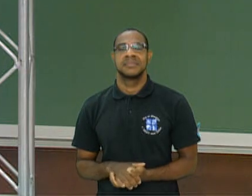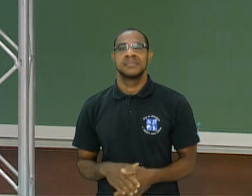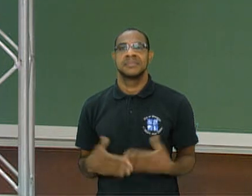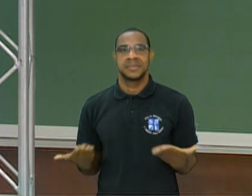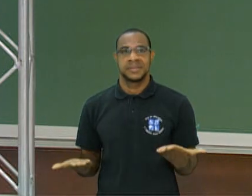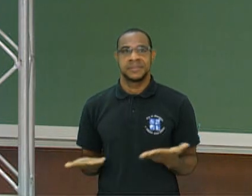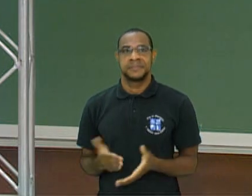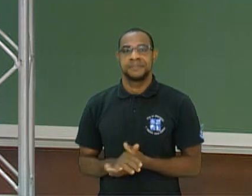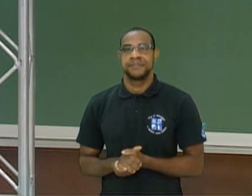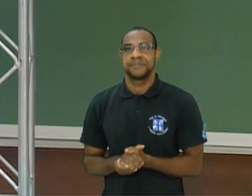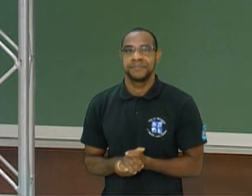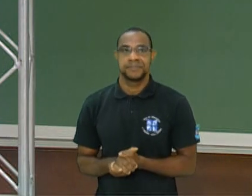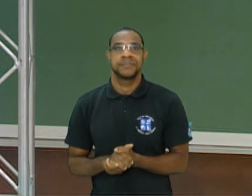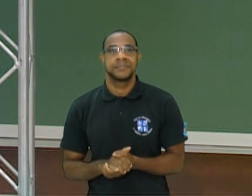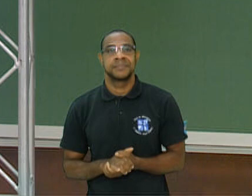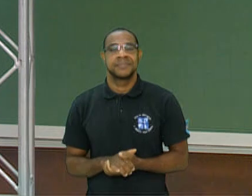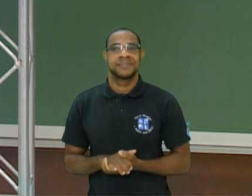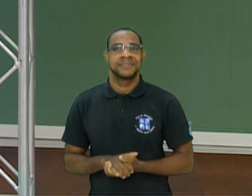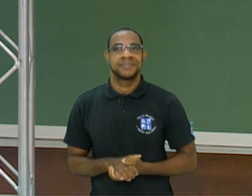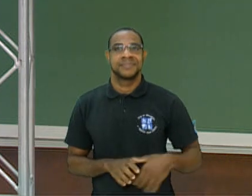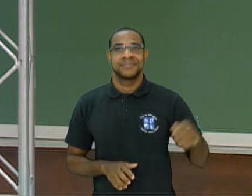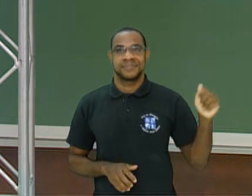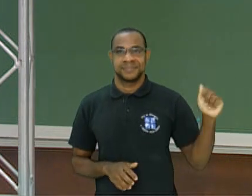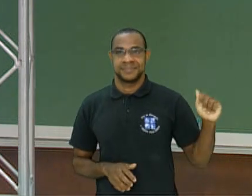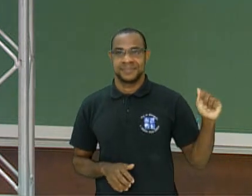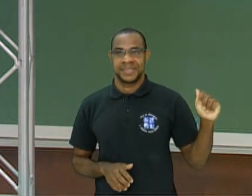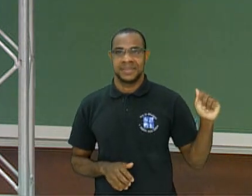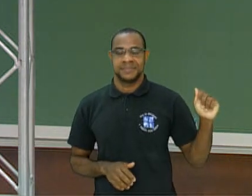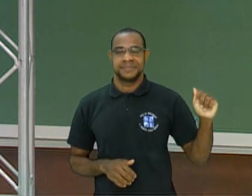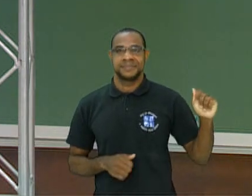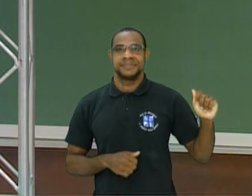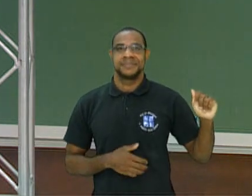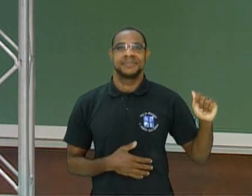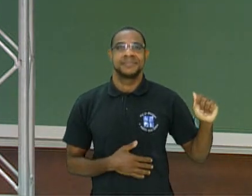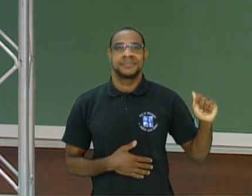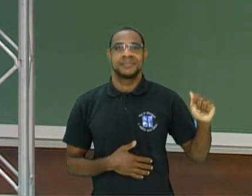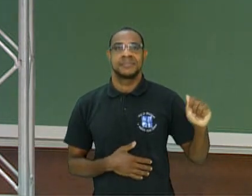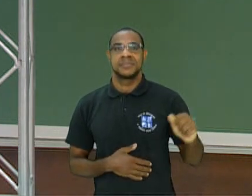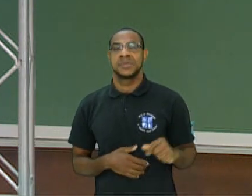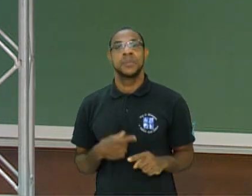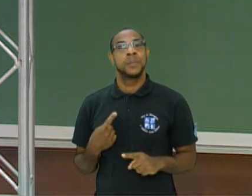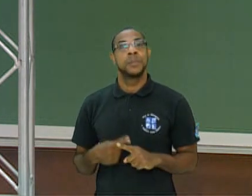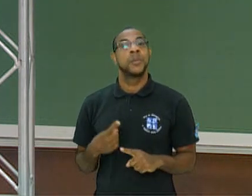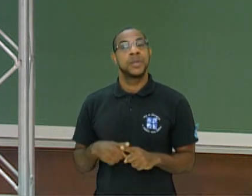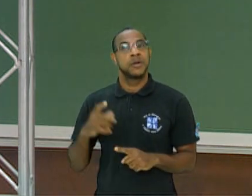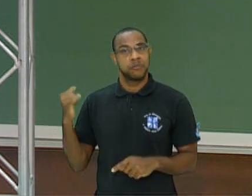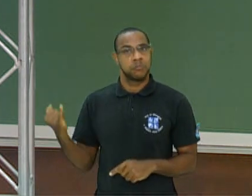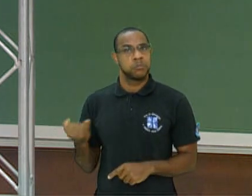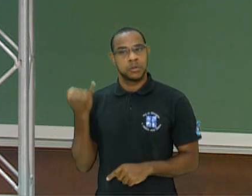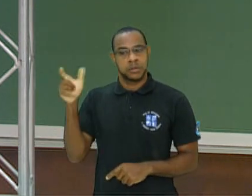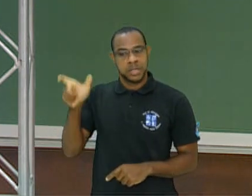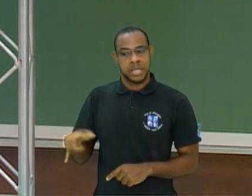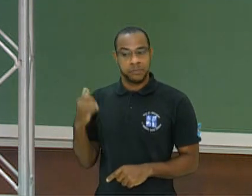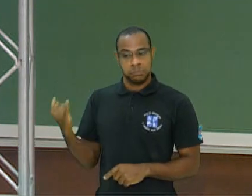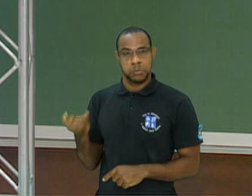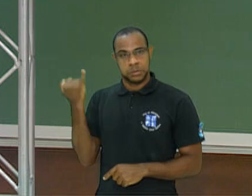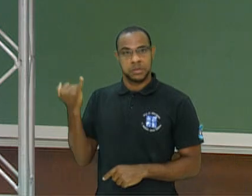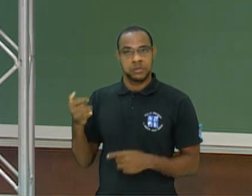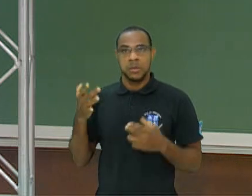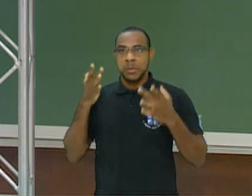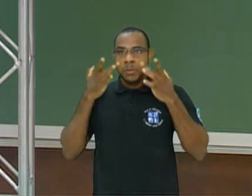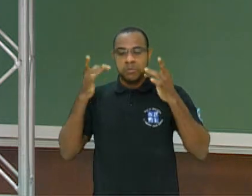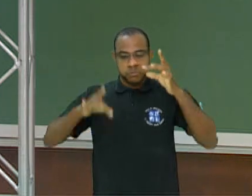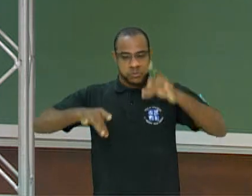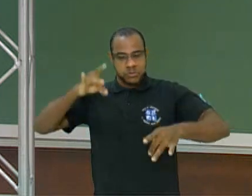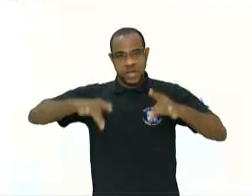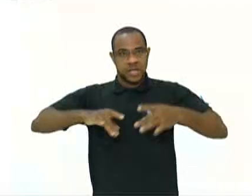Respondendo à nossa pergunta, why was Ruth de Souza important to the theater? Por que ela foi importante ao teatro? Because she was